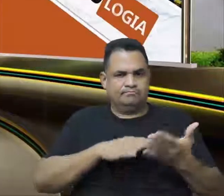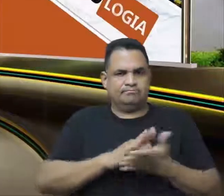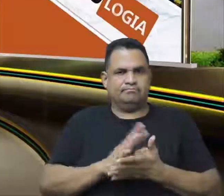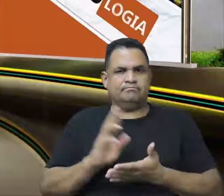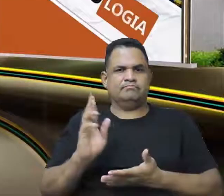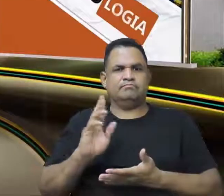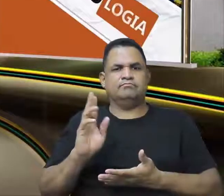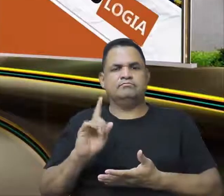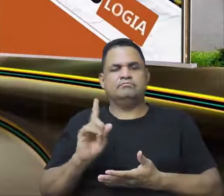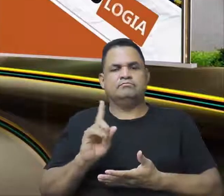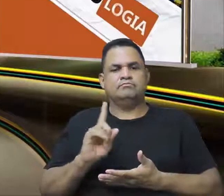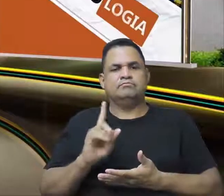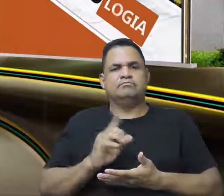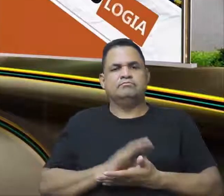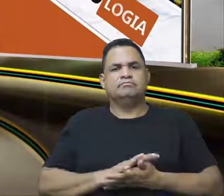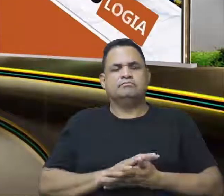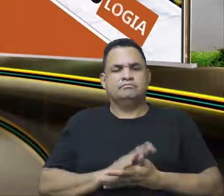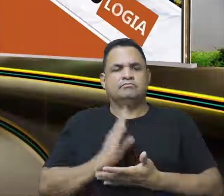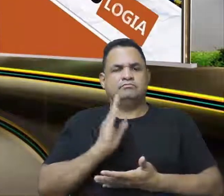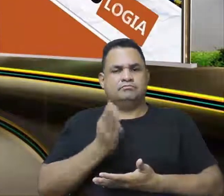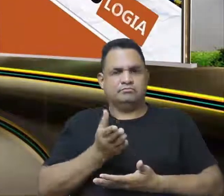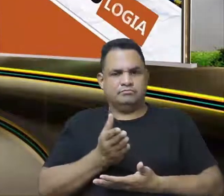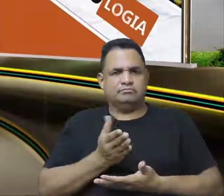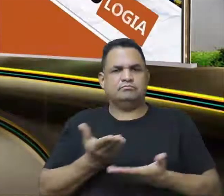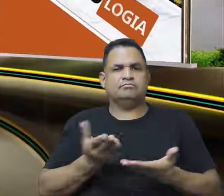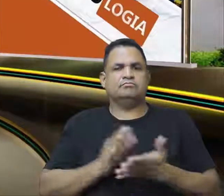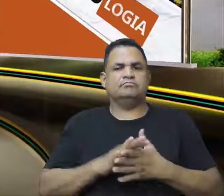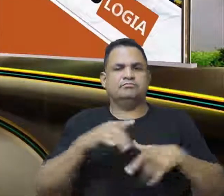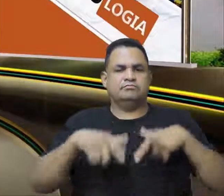quem não acertou, a gente já aí